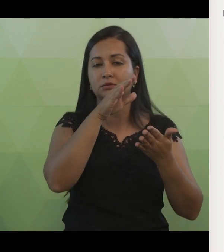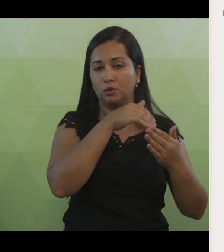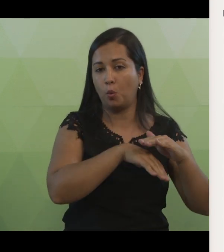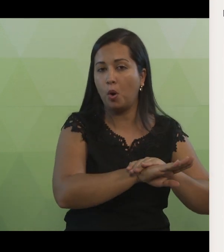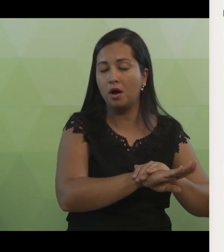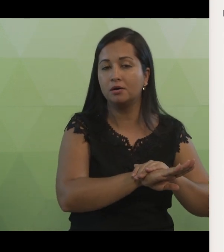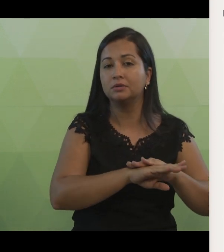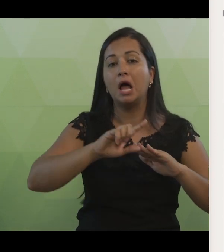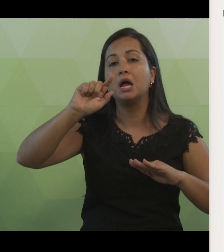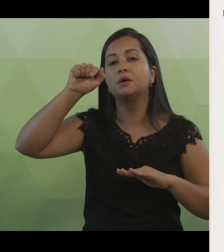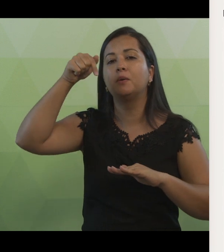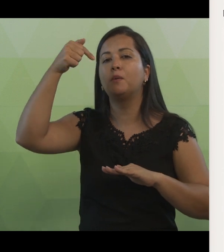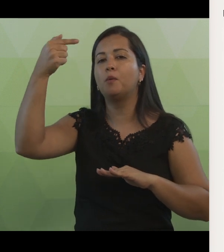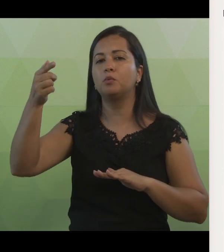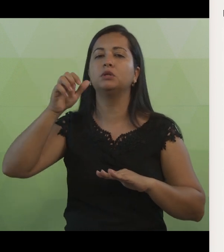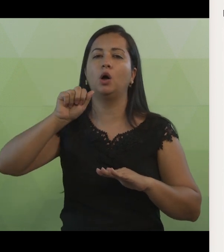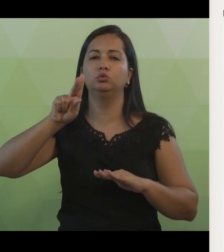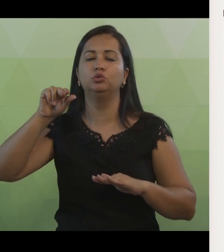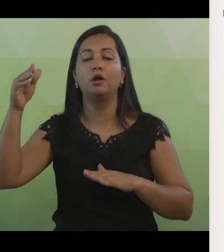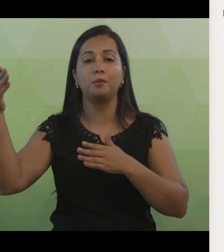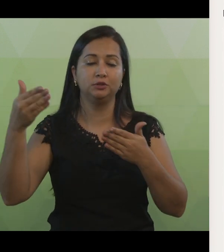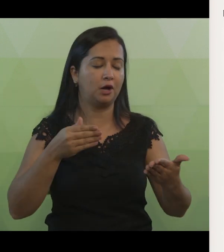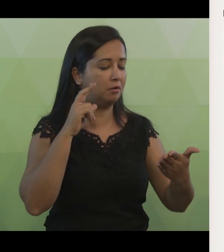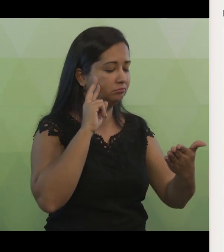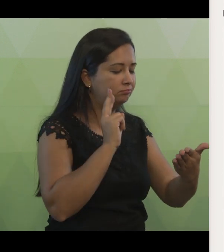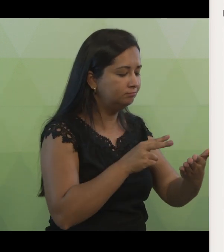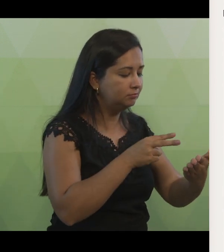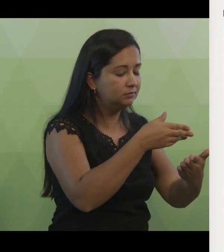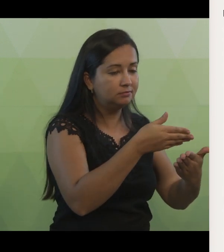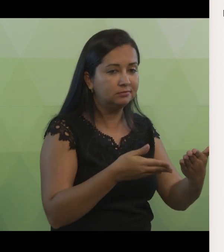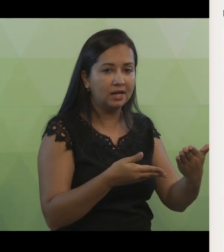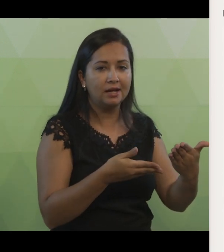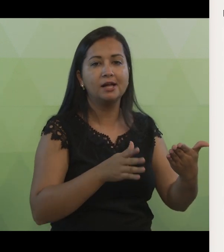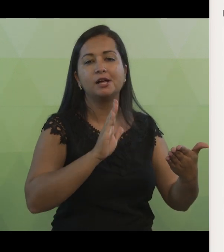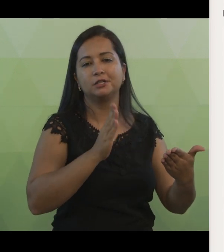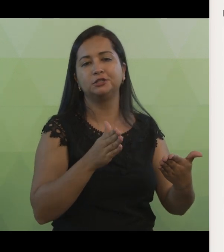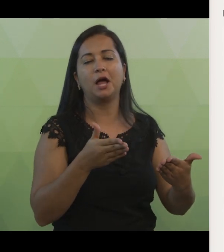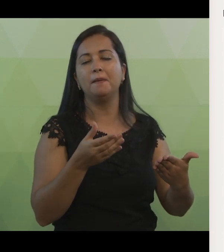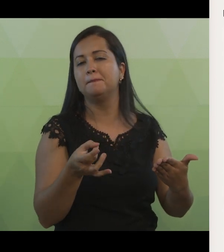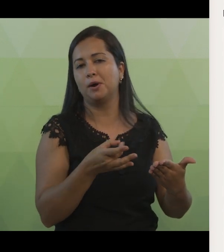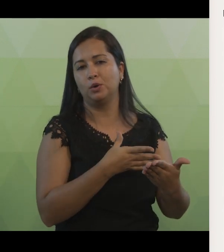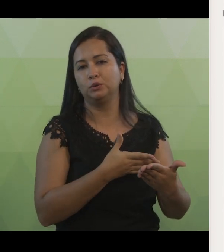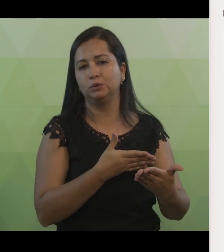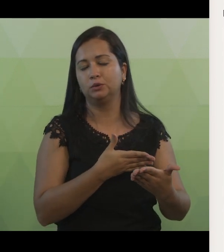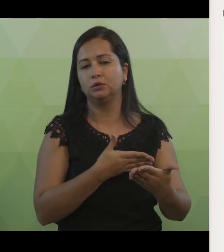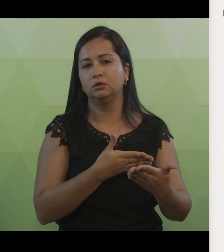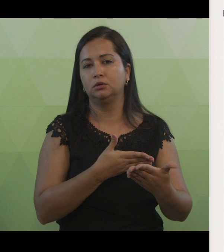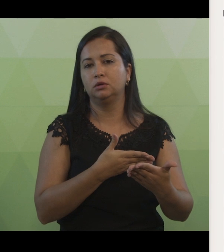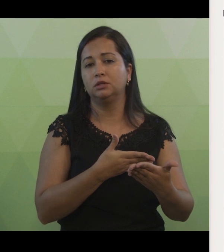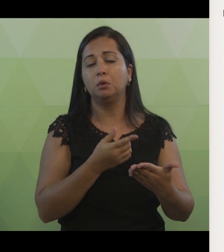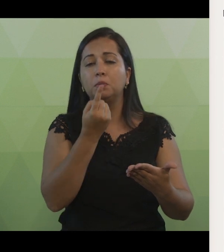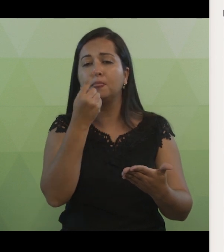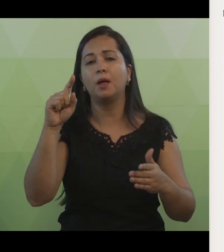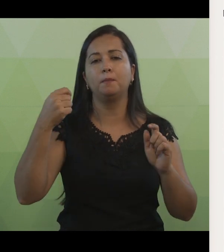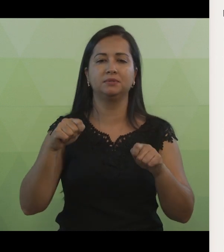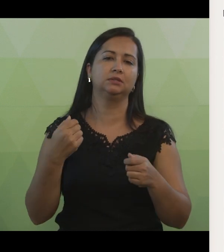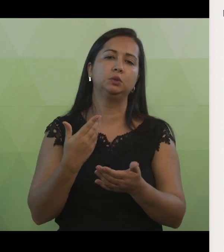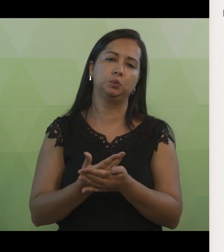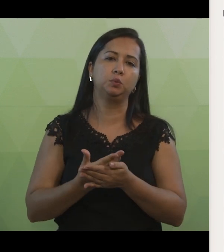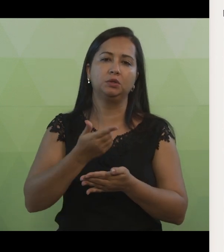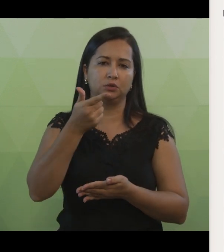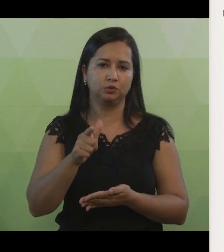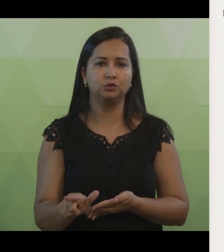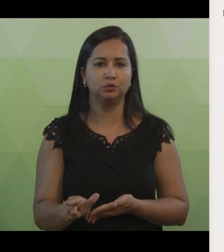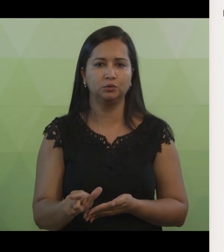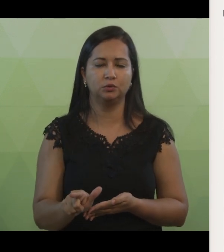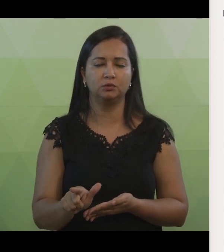auditoria, pois os processos já foram descritos, não sendo mais necessário estudá-los novamente, bem como levantamento e avaliação do